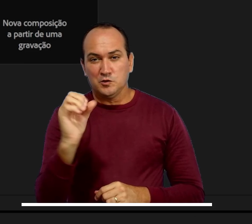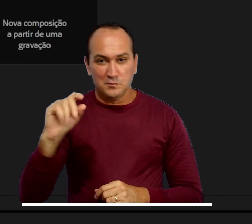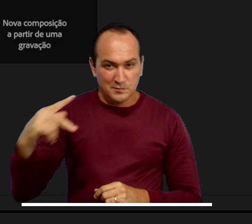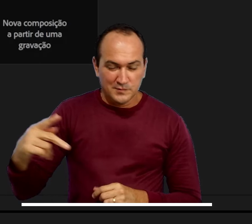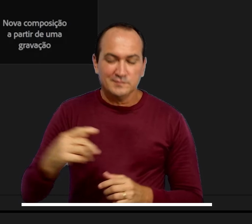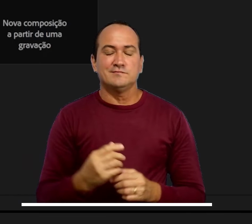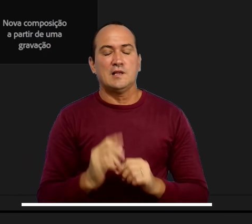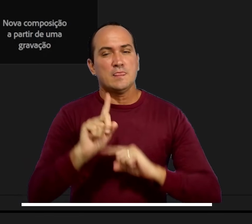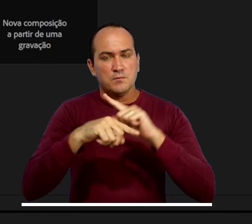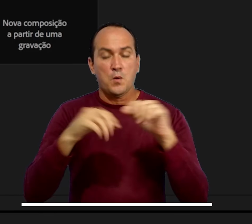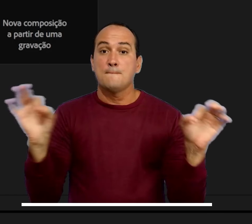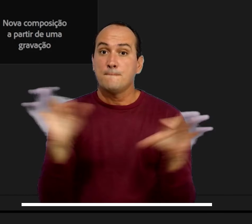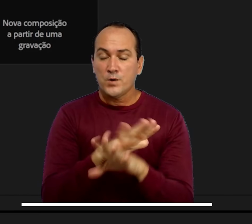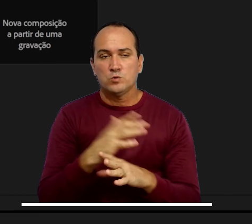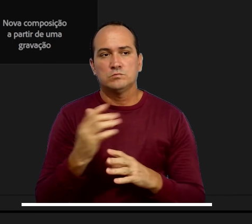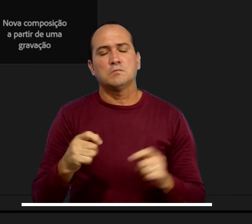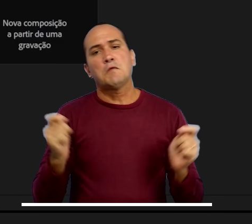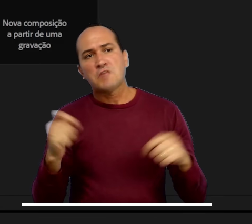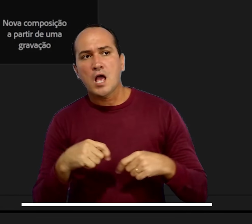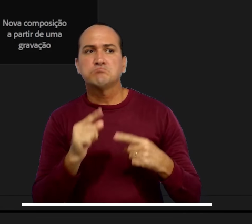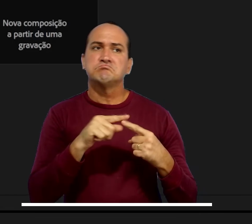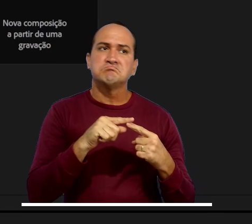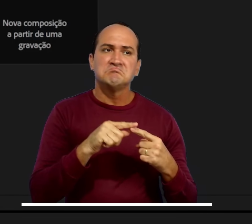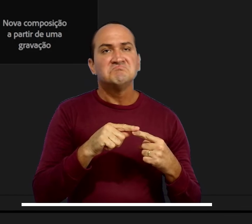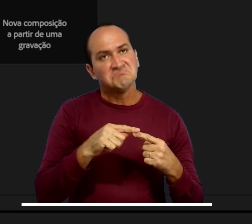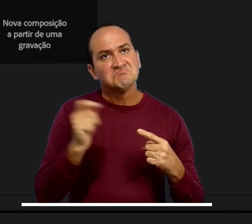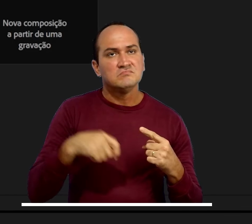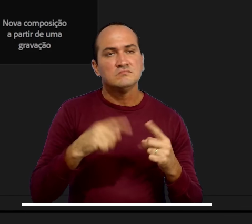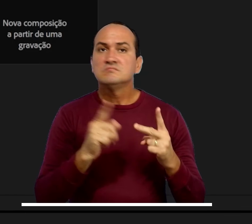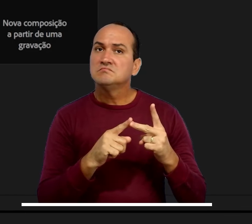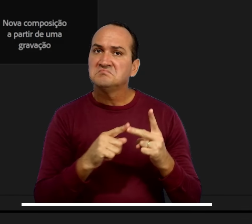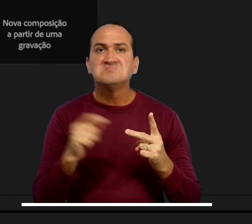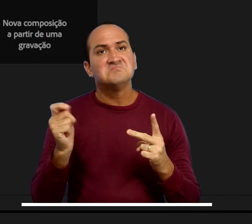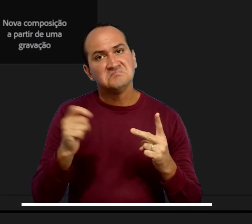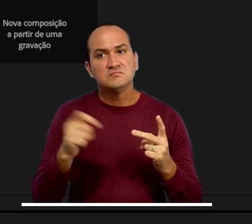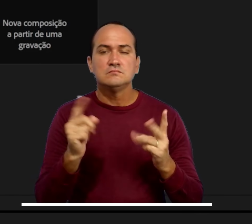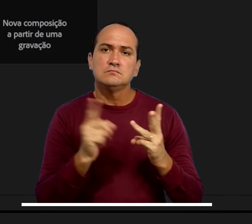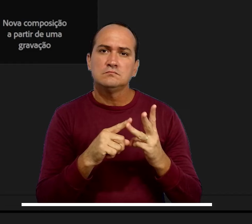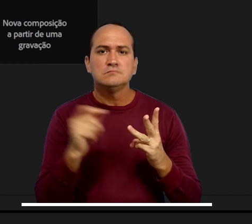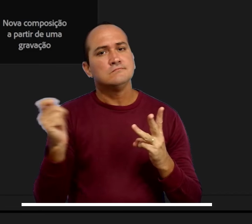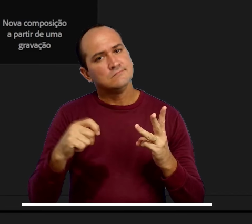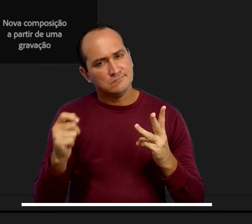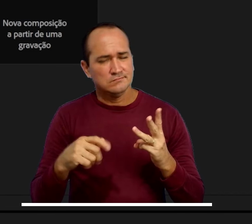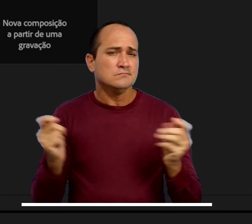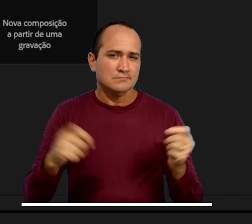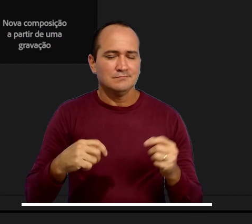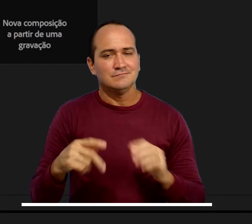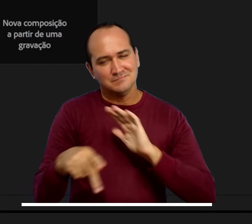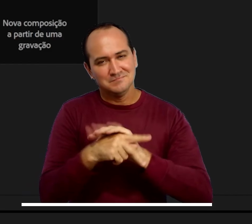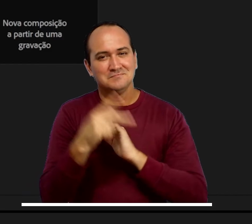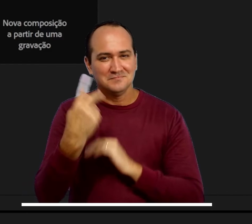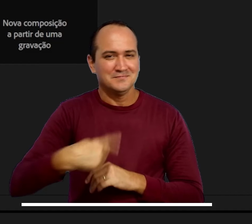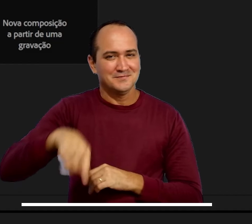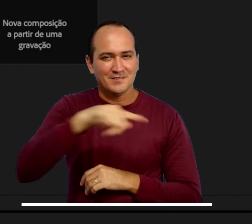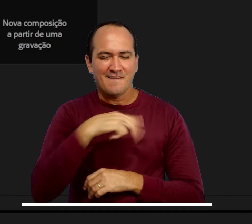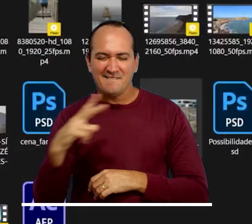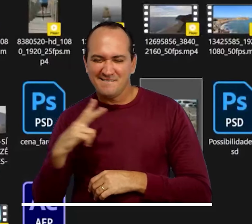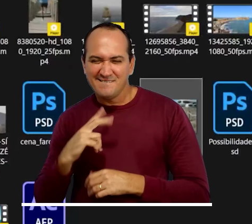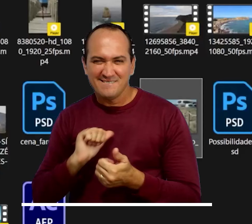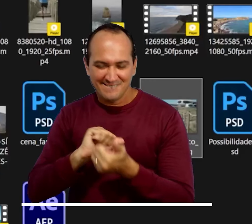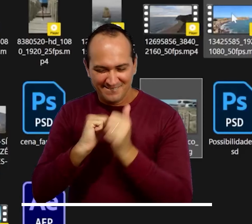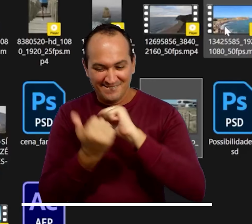para vocês verem também mais uma possibilidade de extensão de cenário, colocando alguma coisa que é mais particular, é nosso, né? Então assim a gente